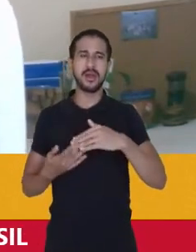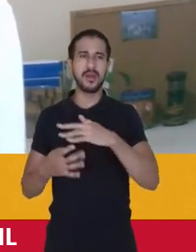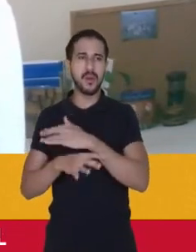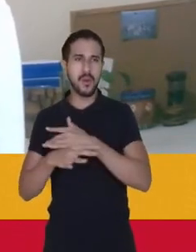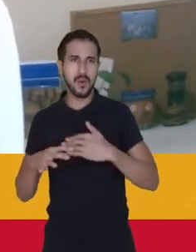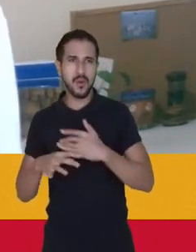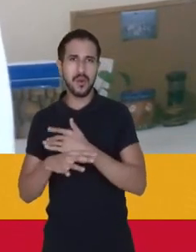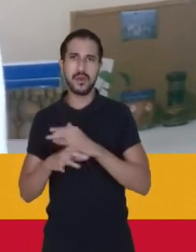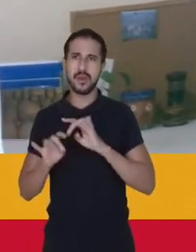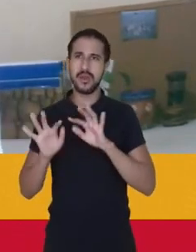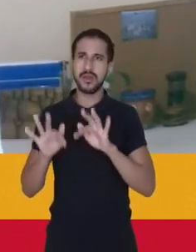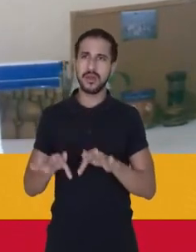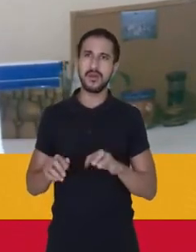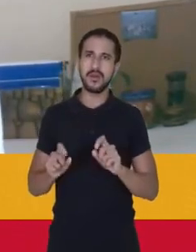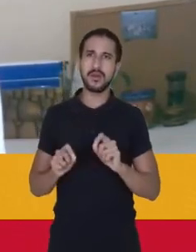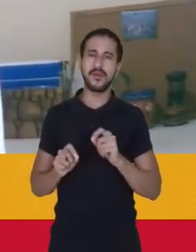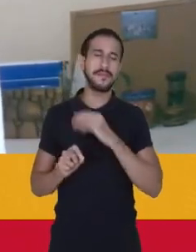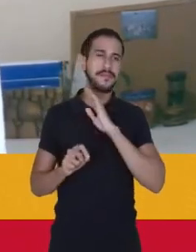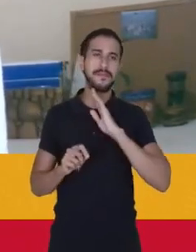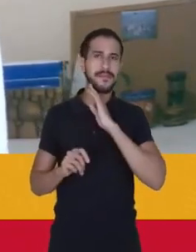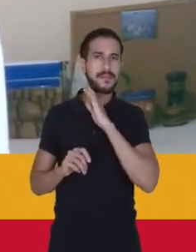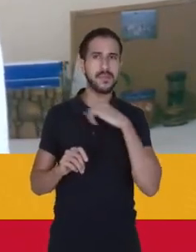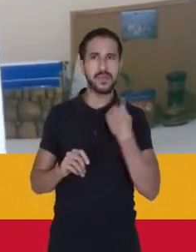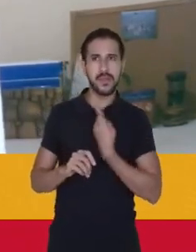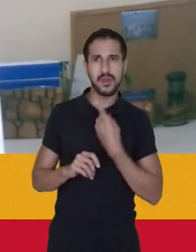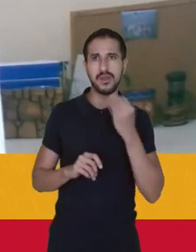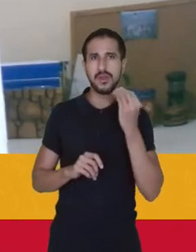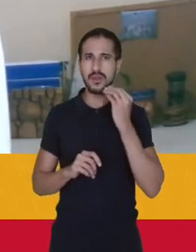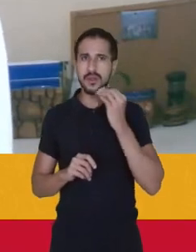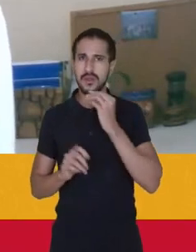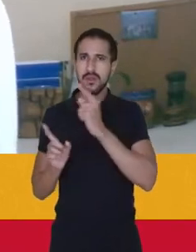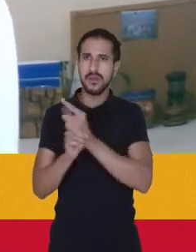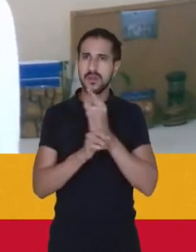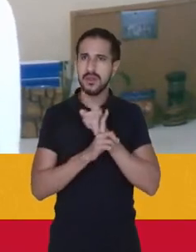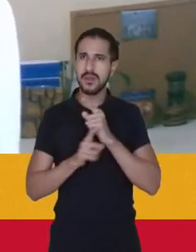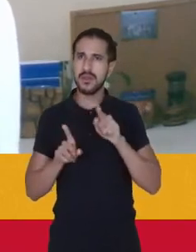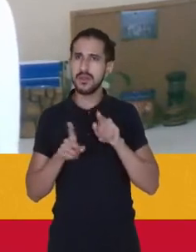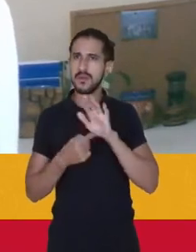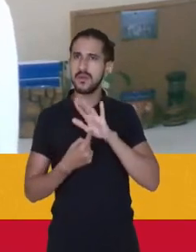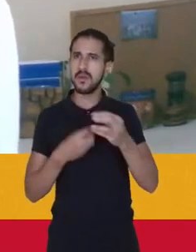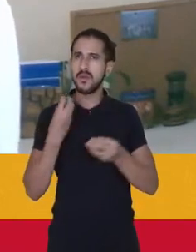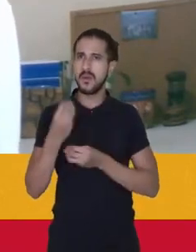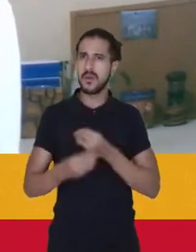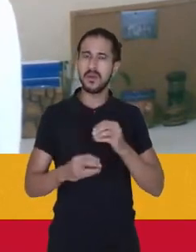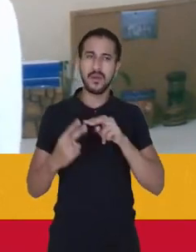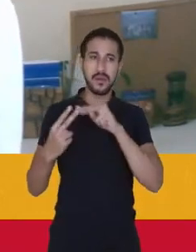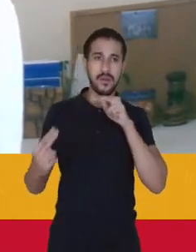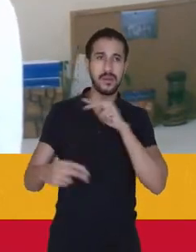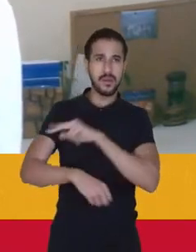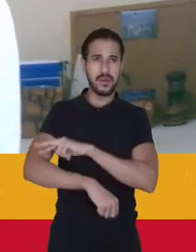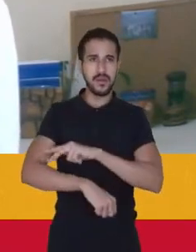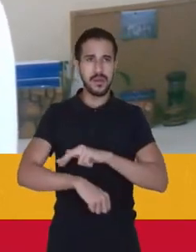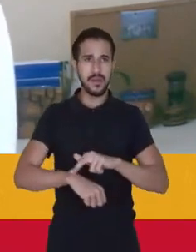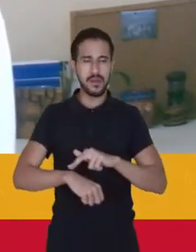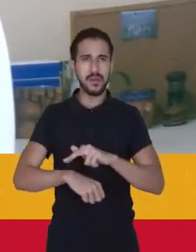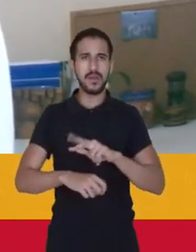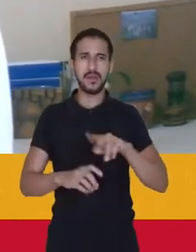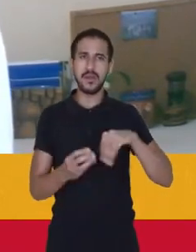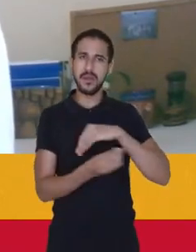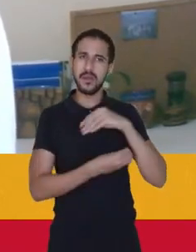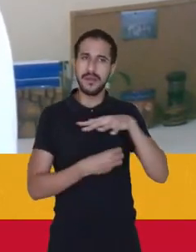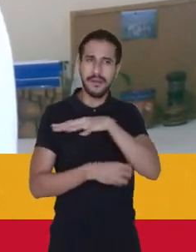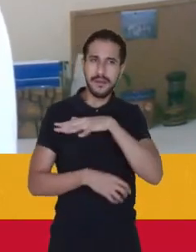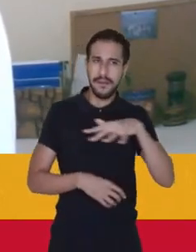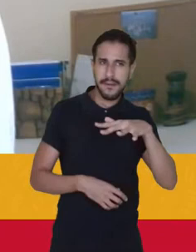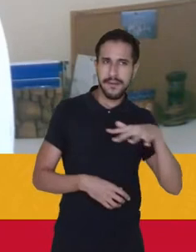para concluir, né? E a gente vem tentando identificar e trazer como é que a dimensão racial se entrecruza com a ambiental também